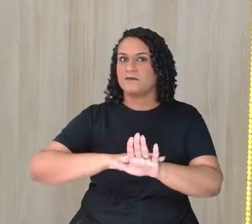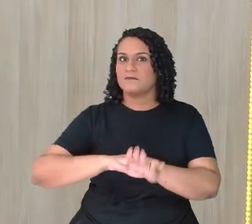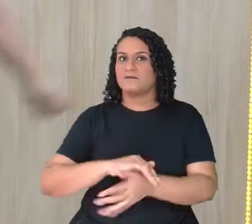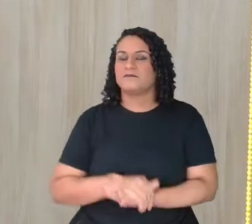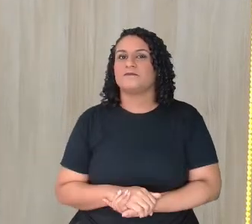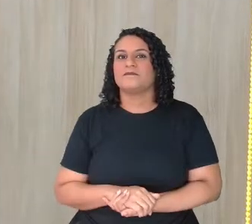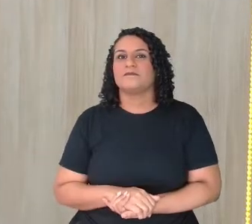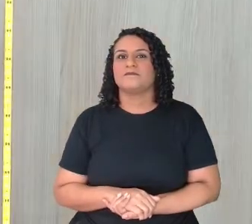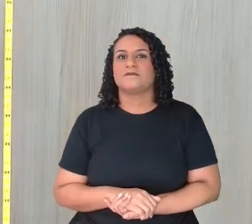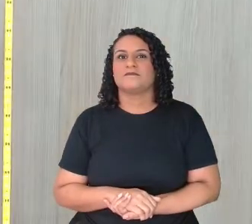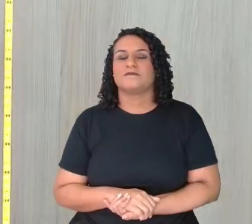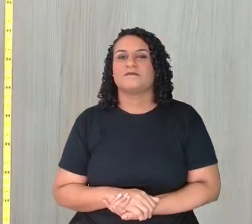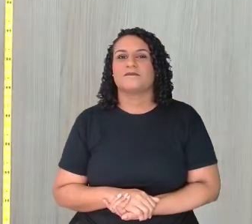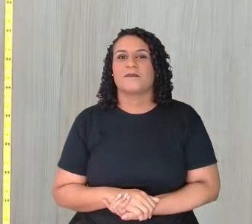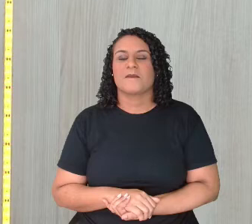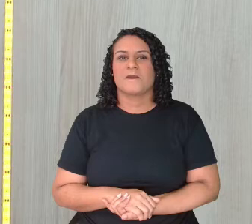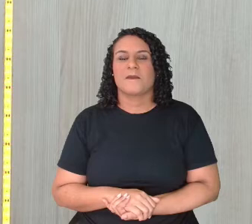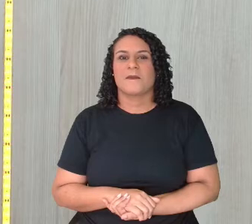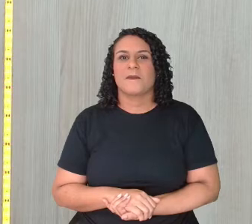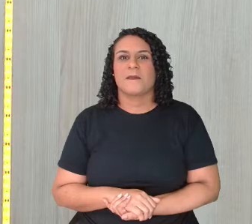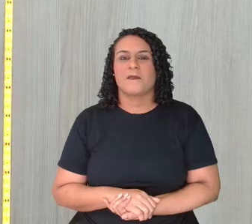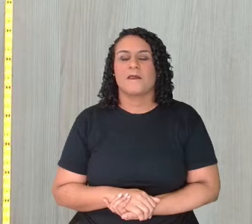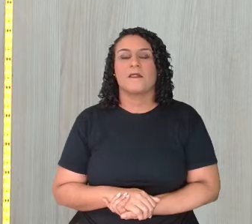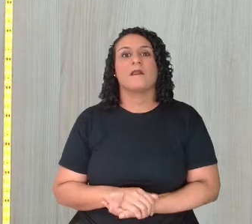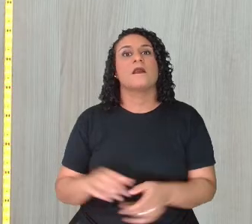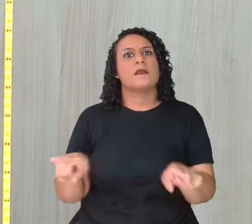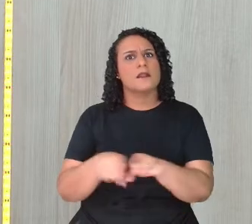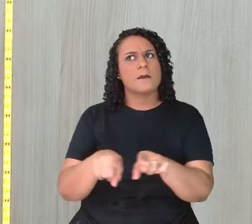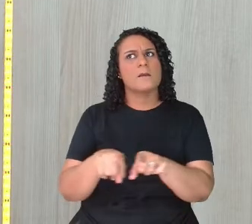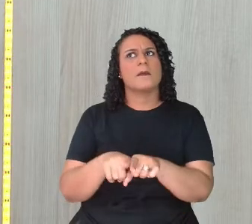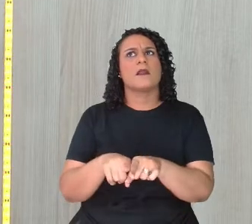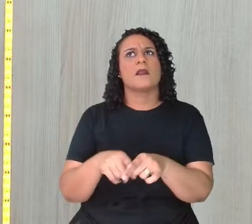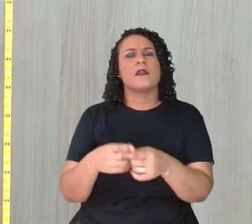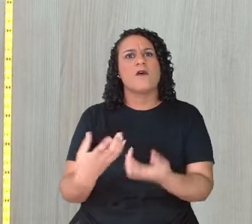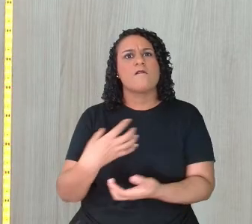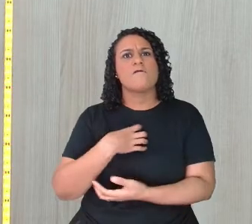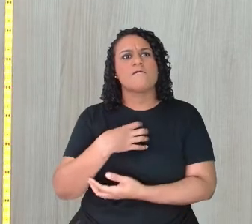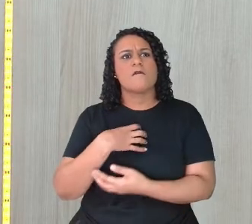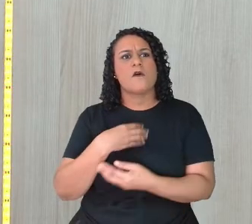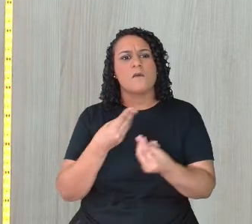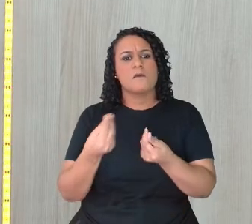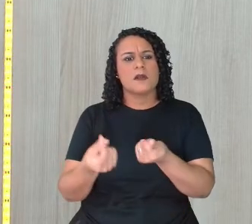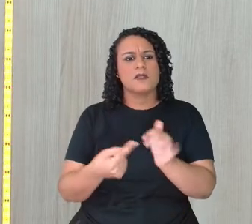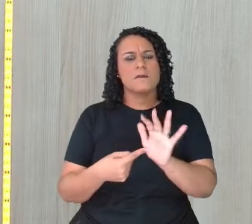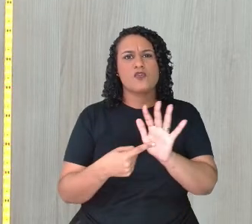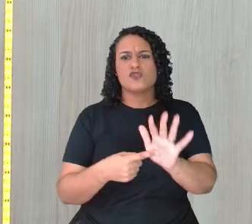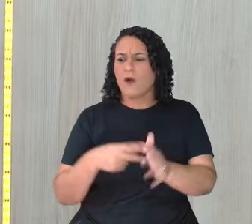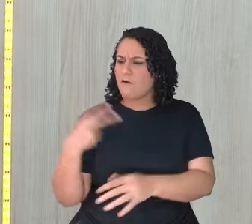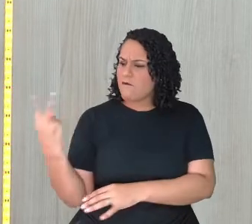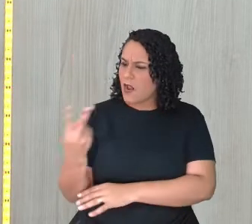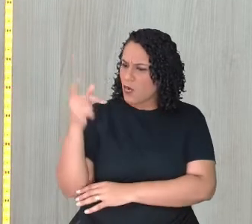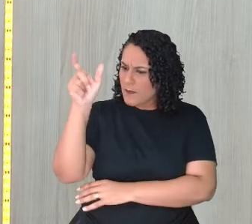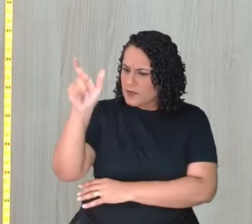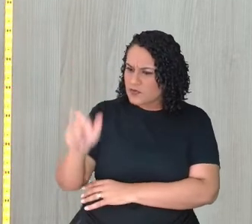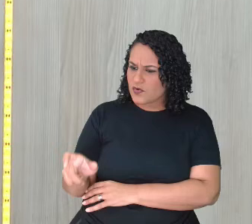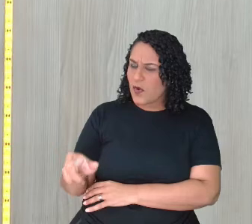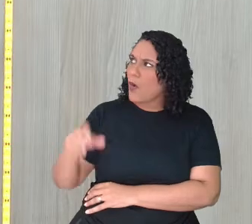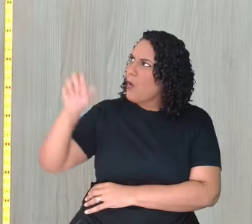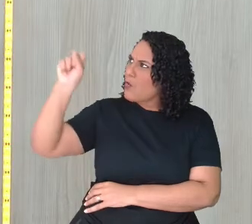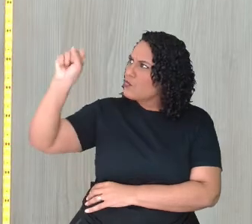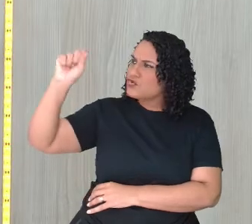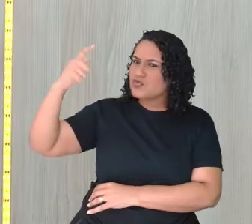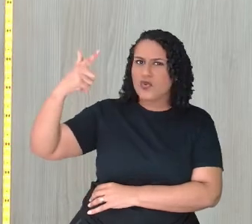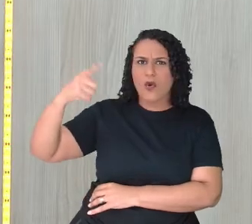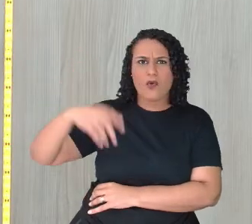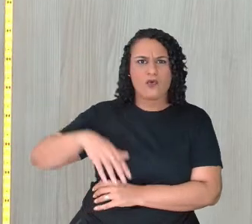Pode falar, professora. é uma forma de quantificar a Sim, importância da outra pessoa, né? Porque o sim, Sol, minha gente, o